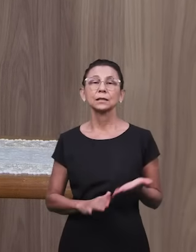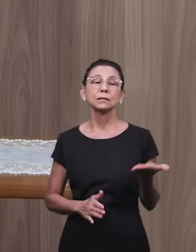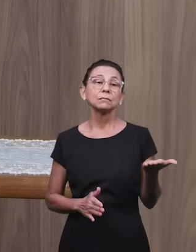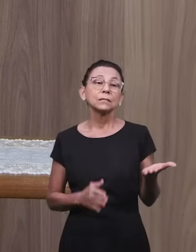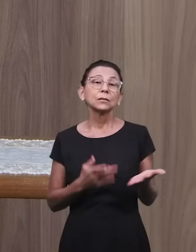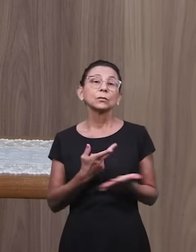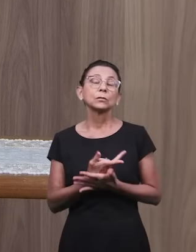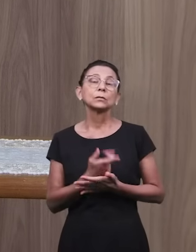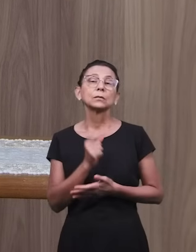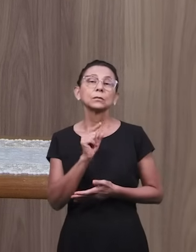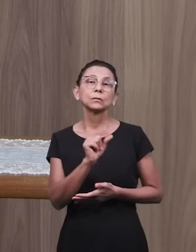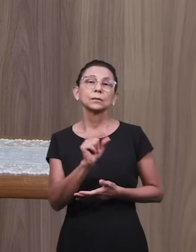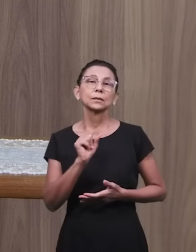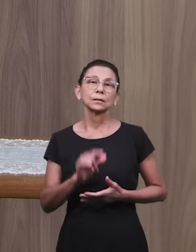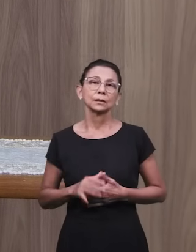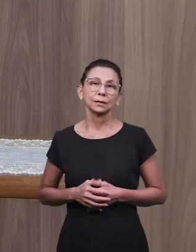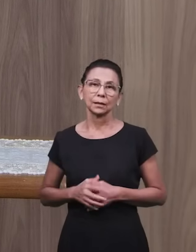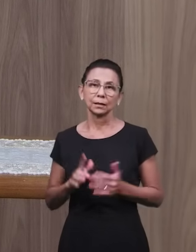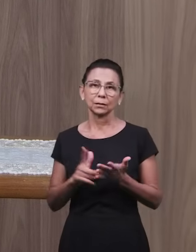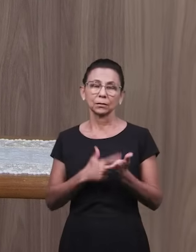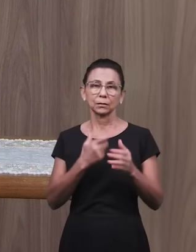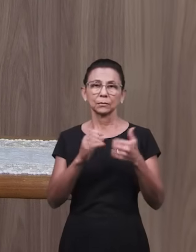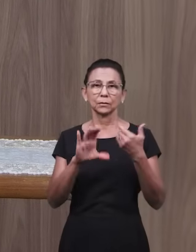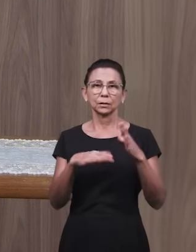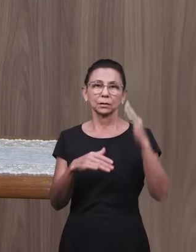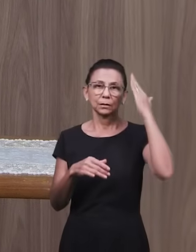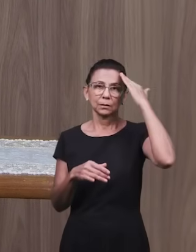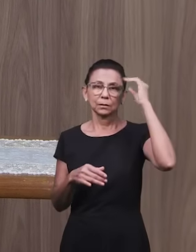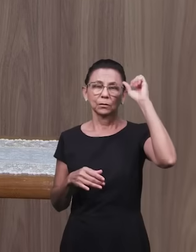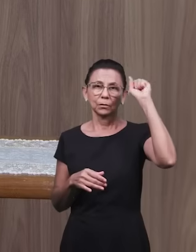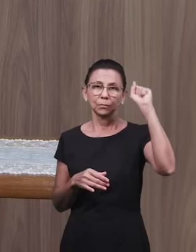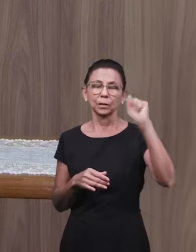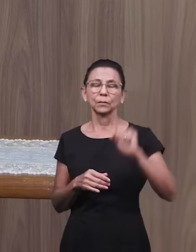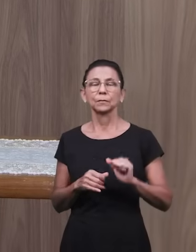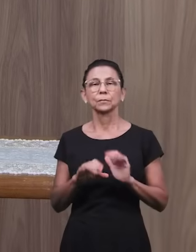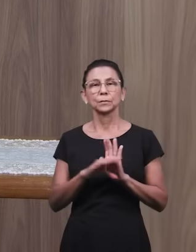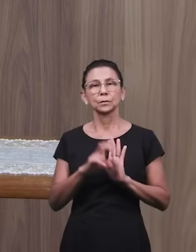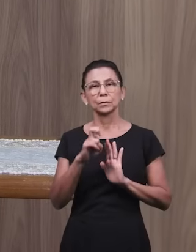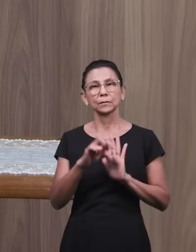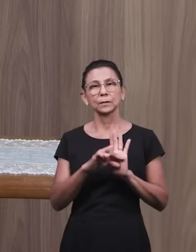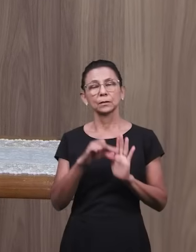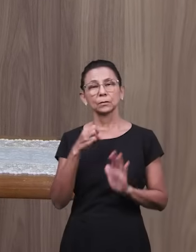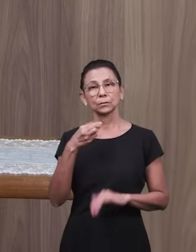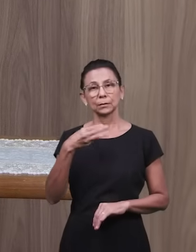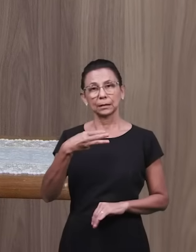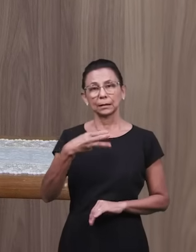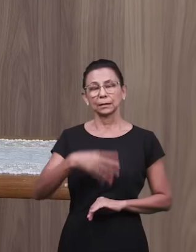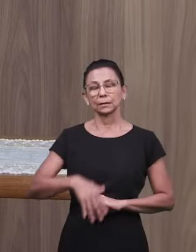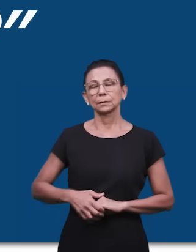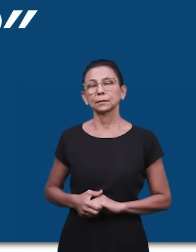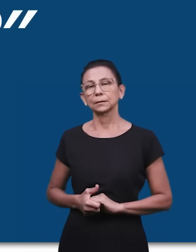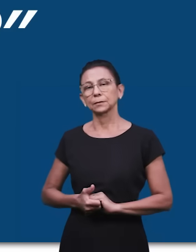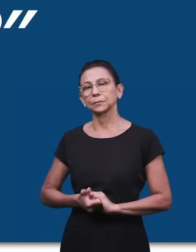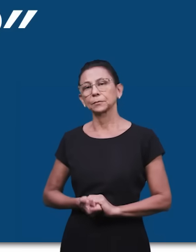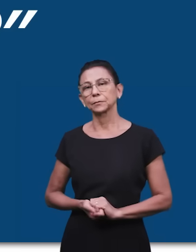fizeram? Há aqui um texto em Cantares de Salomão, capítulo 5, versículo 3, que diz assim: